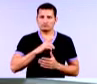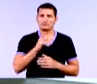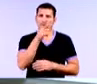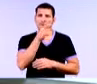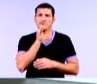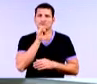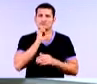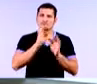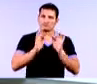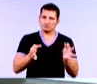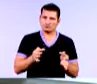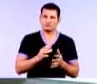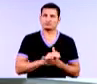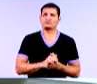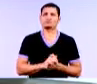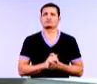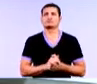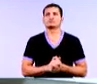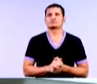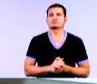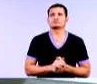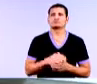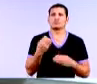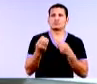mais trivial de como a gente deve